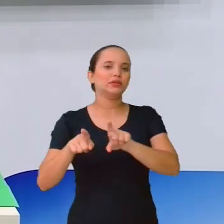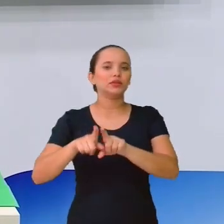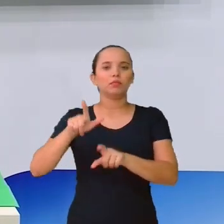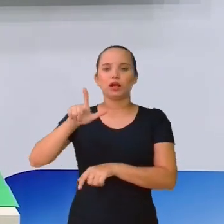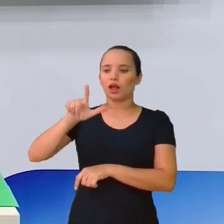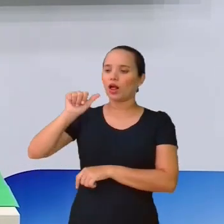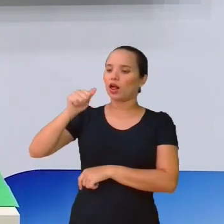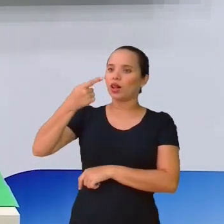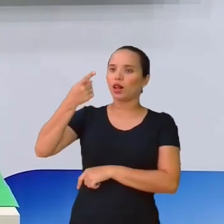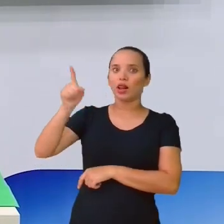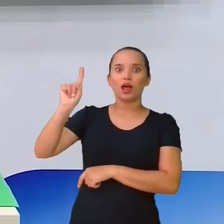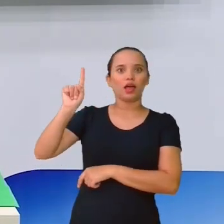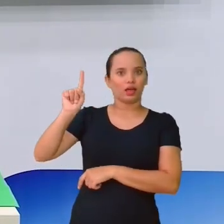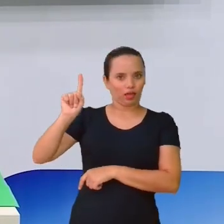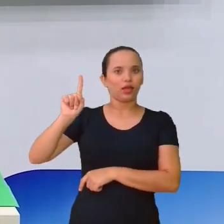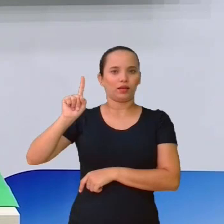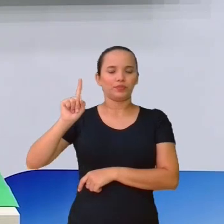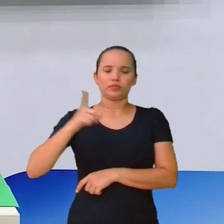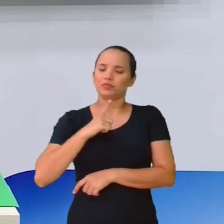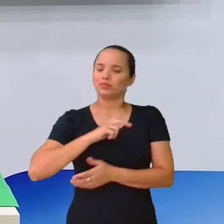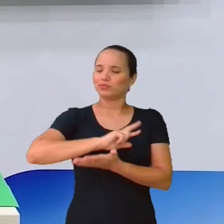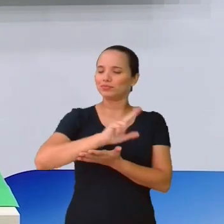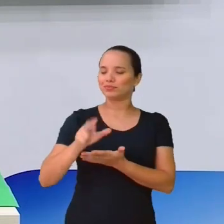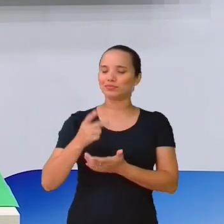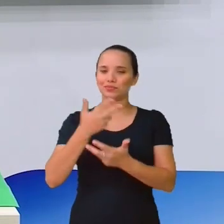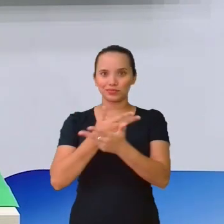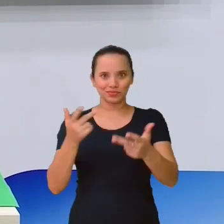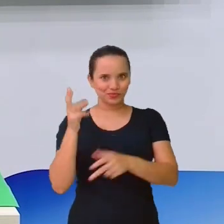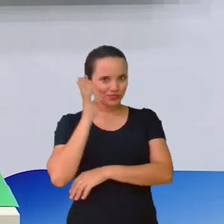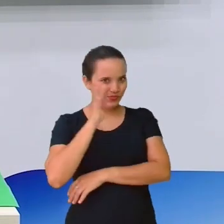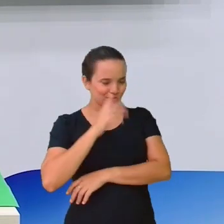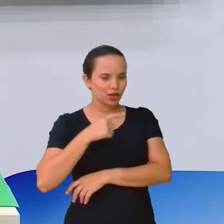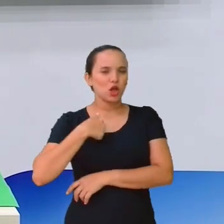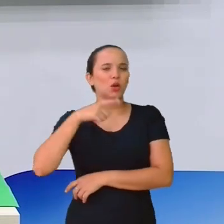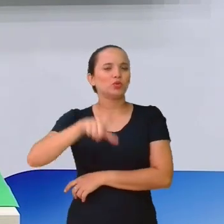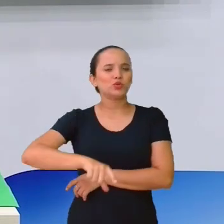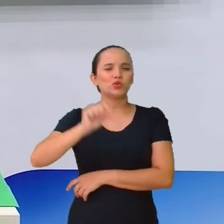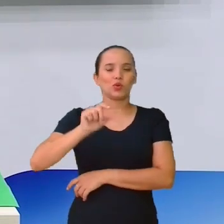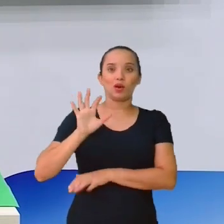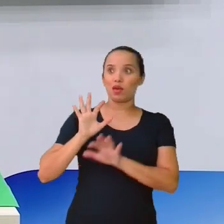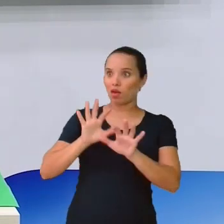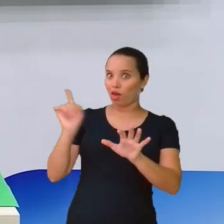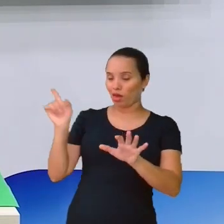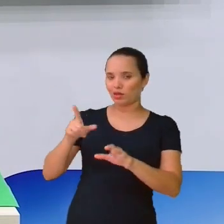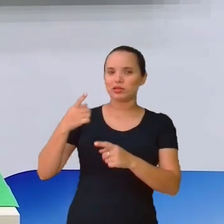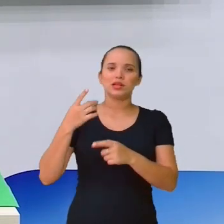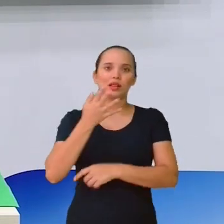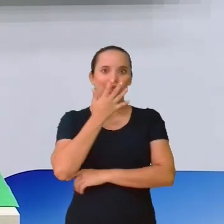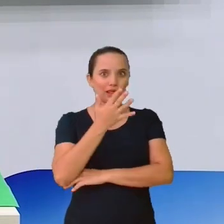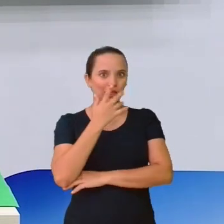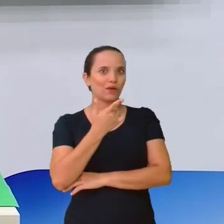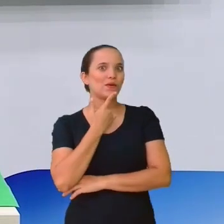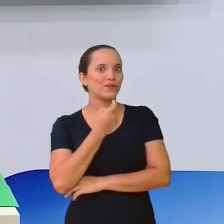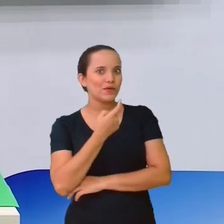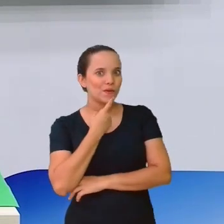tem várias cores legais, mas como a gente vai fazer uma árvore de Natal, eu escolhi uma lã na cor vermelha, que não vai ser